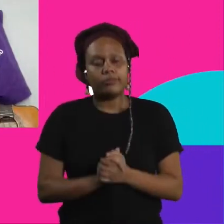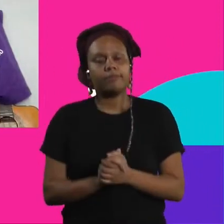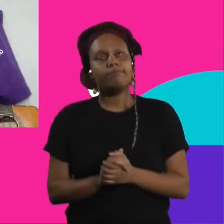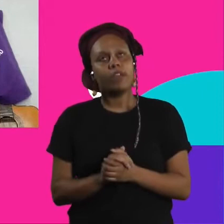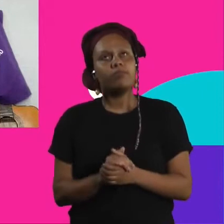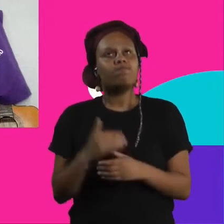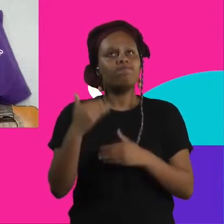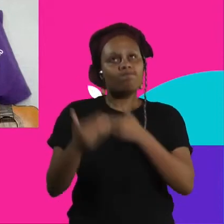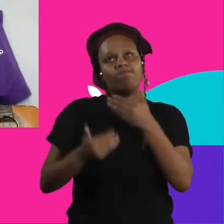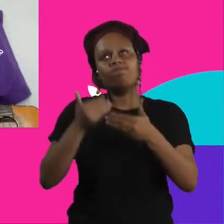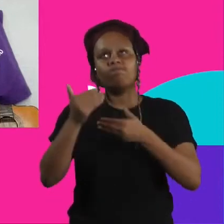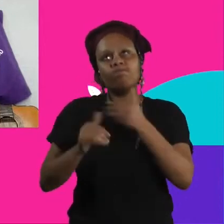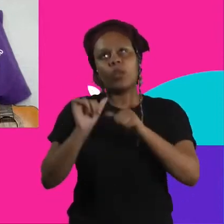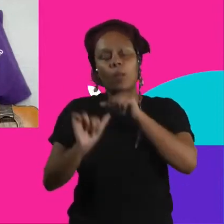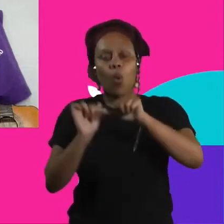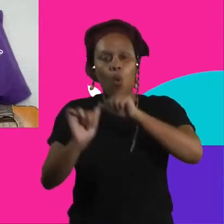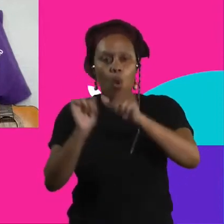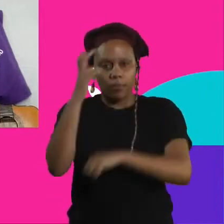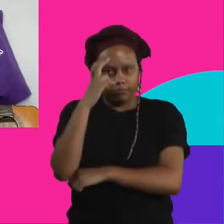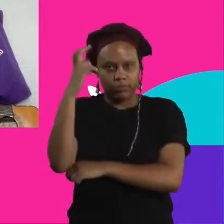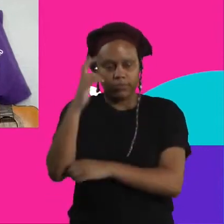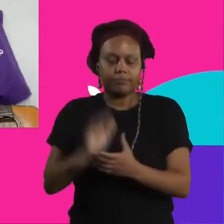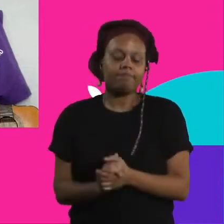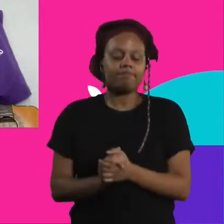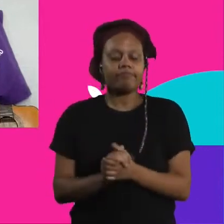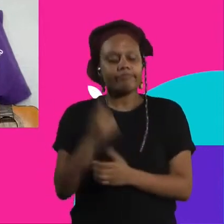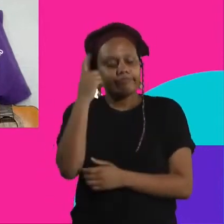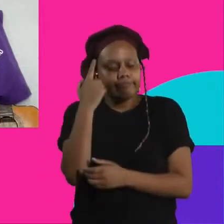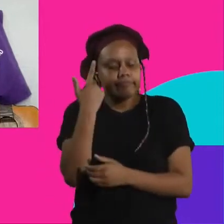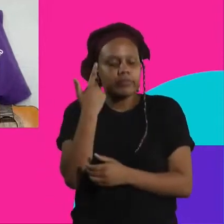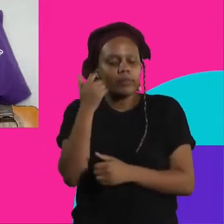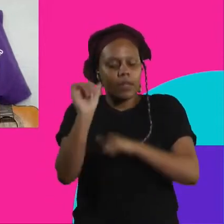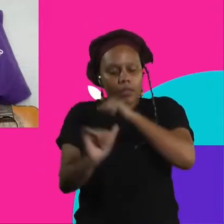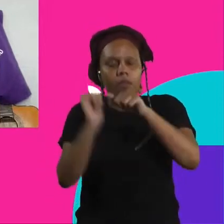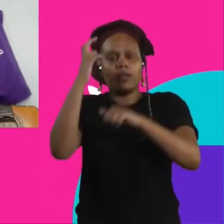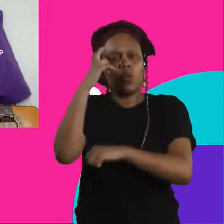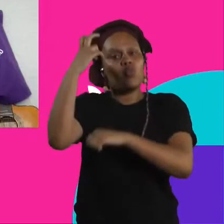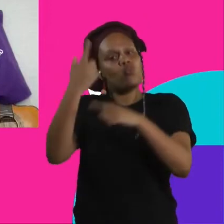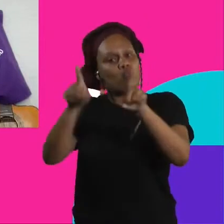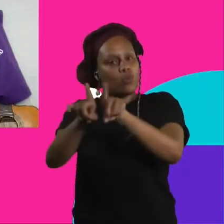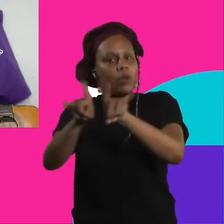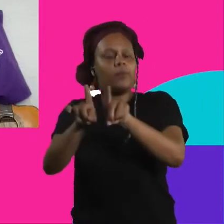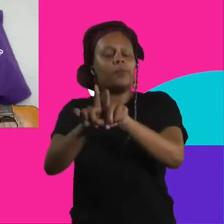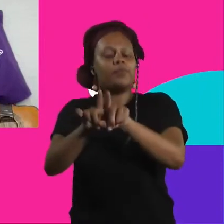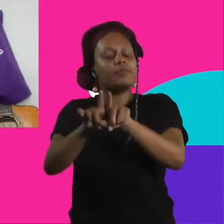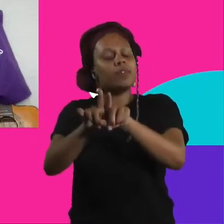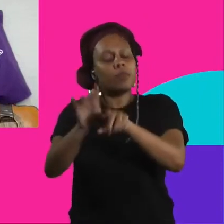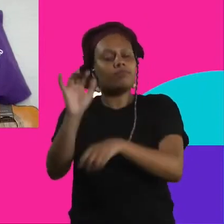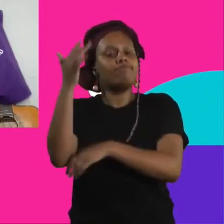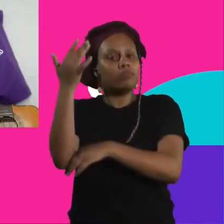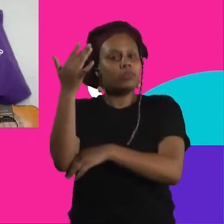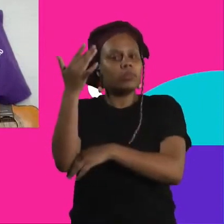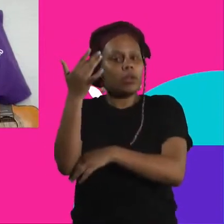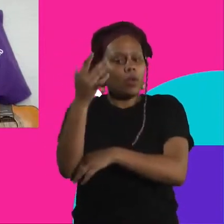cultura. A gente está falando bastante de cultura, transformação cultural hoje, né? E isso também aconteceu e está acontecendo no